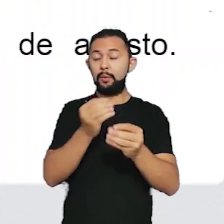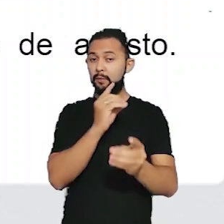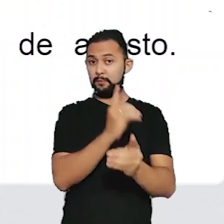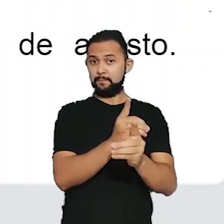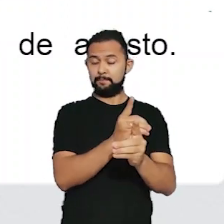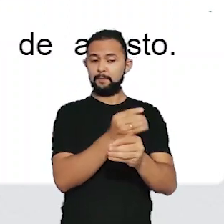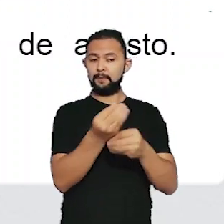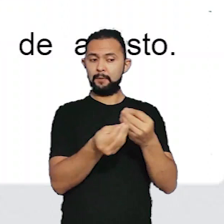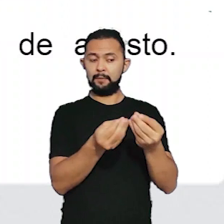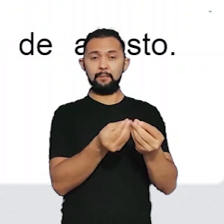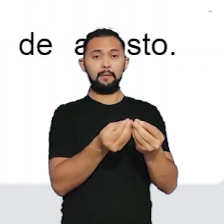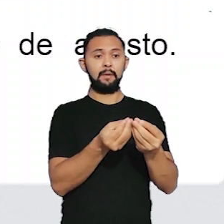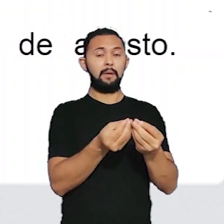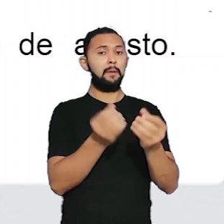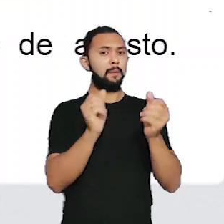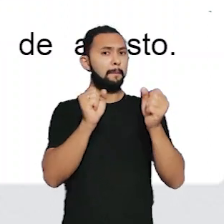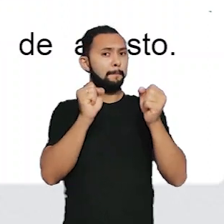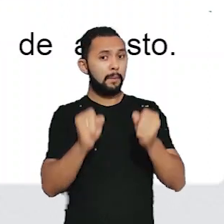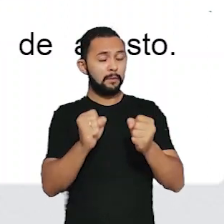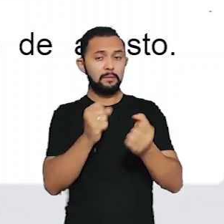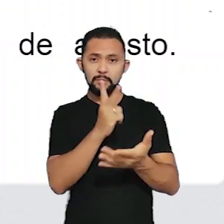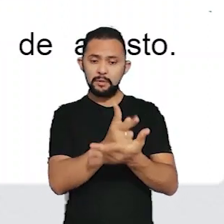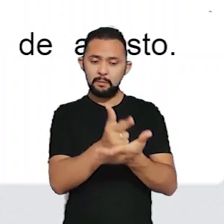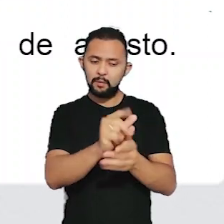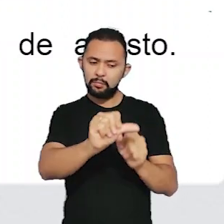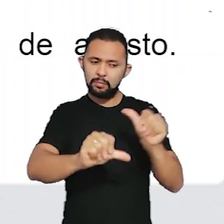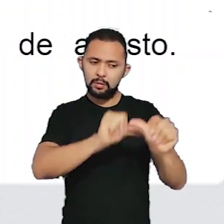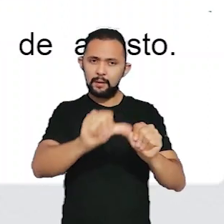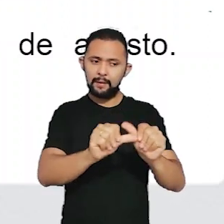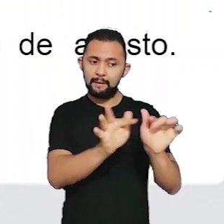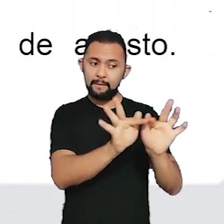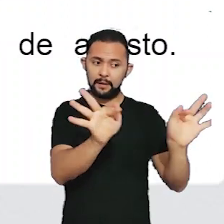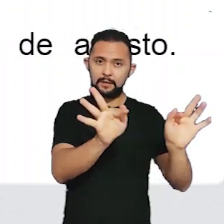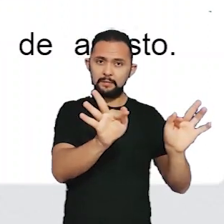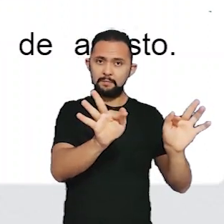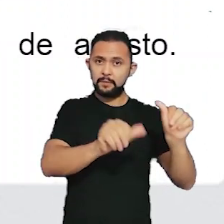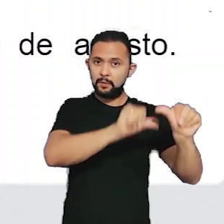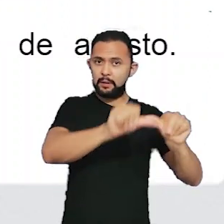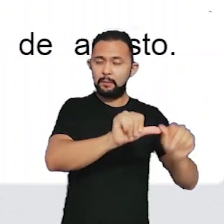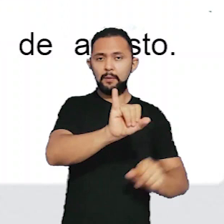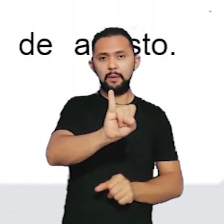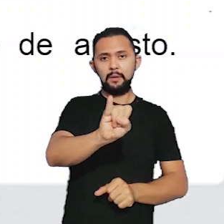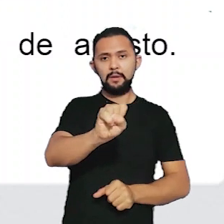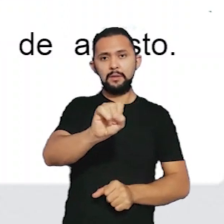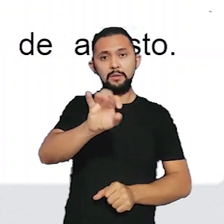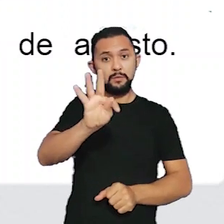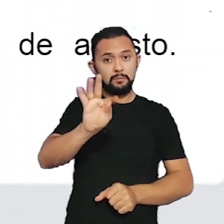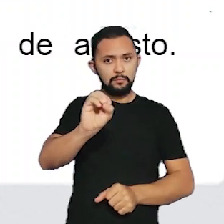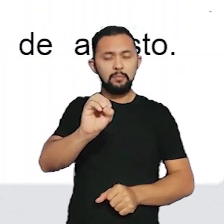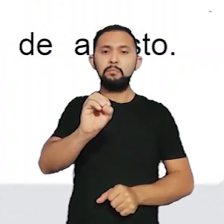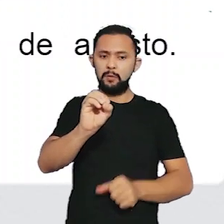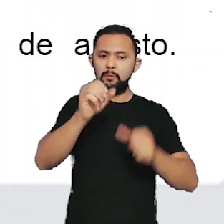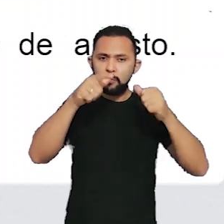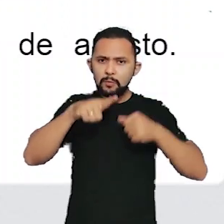substantiva? Toda vez que eu puder trocar toda a oração pelo pronome isso. Então, toda vez que